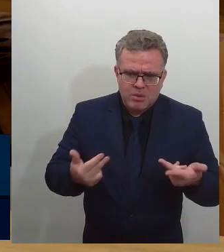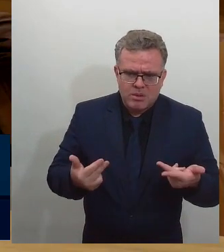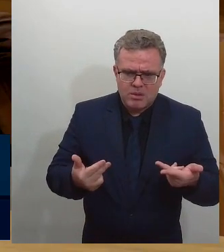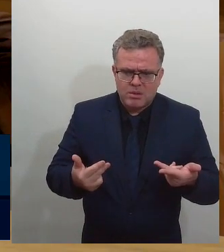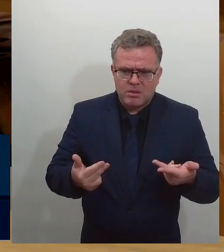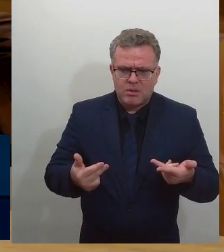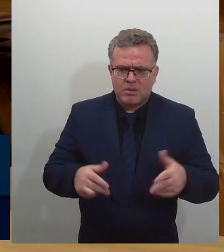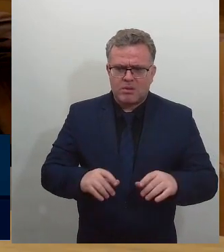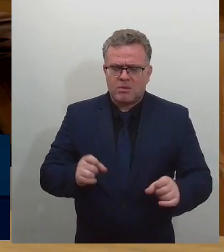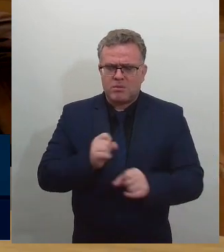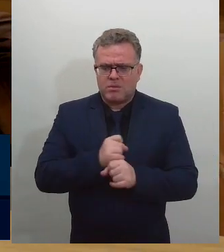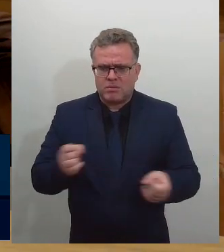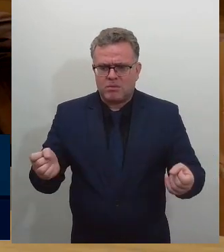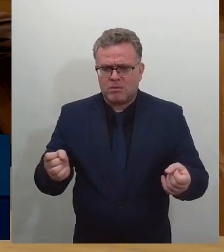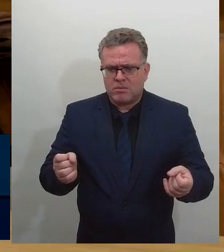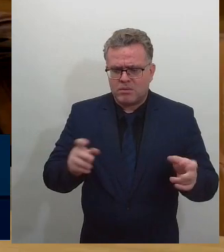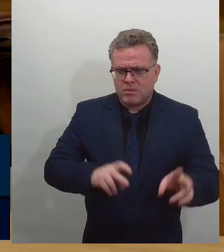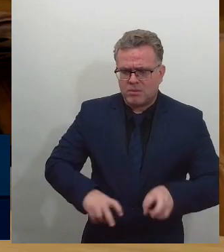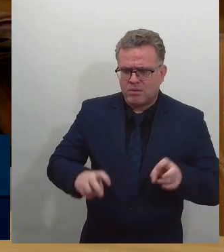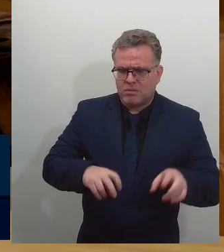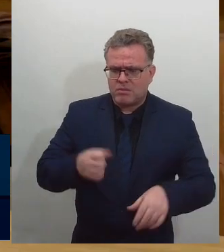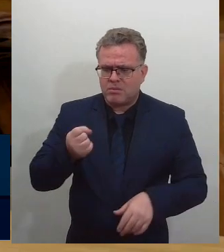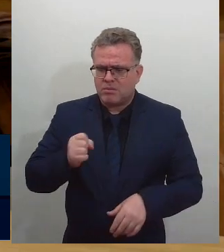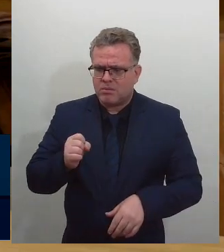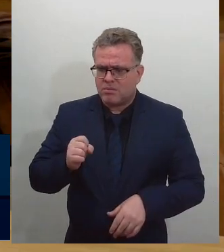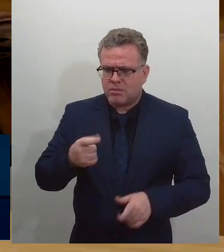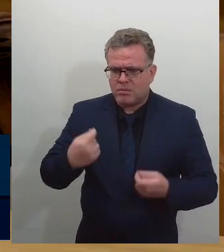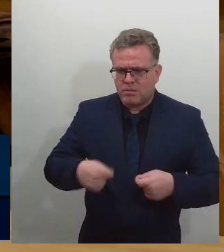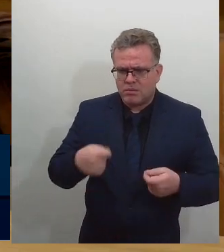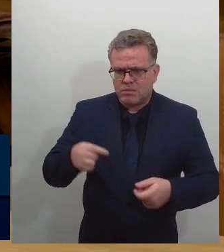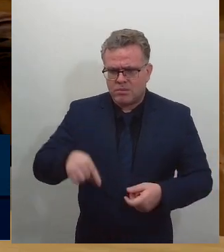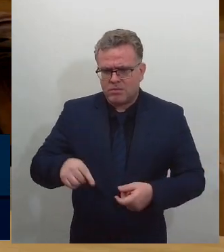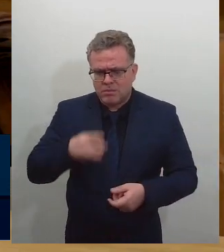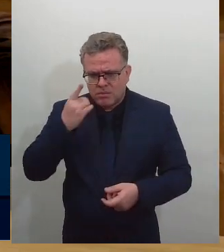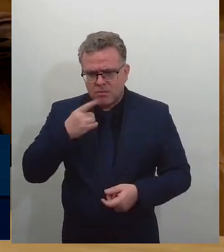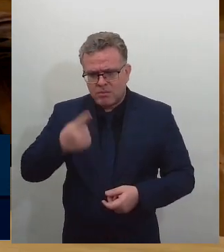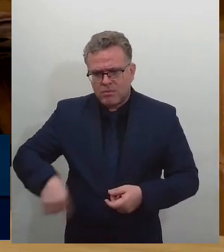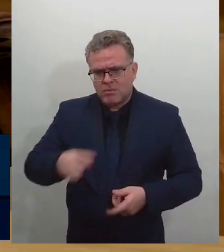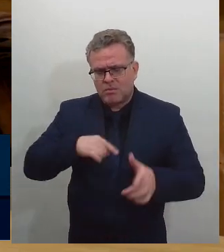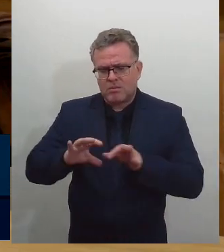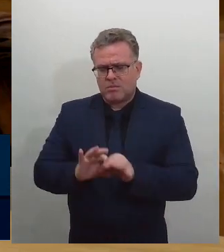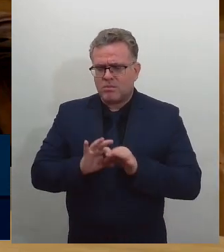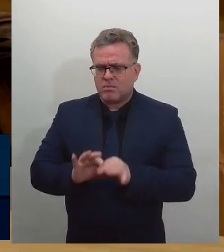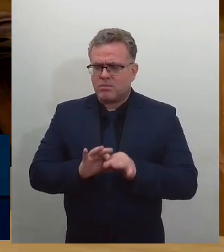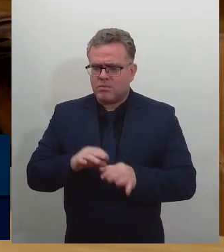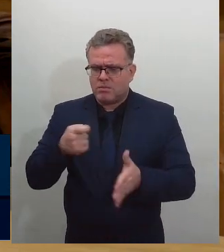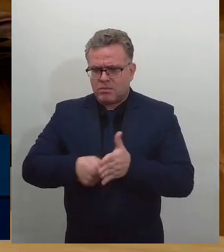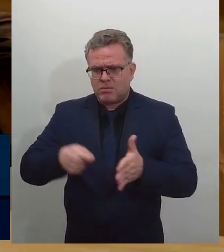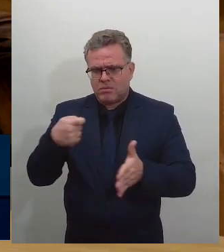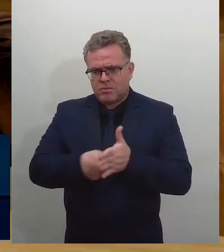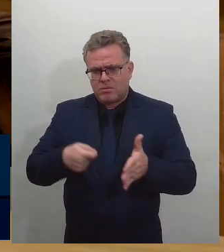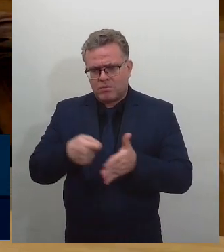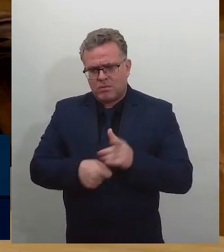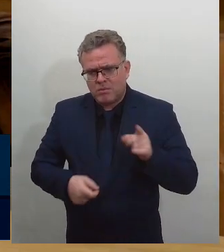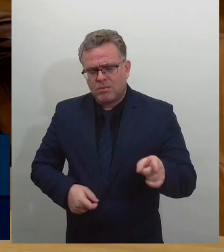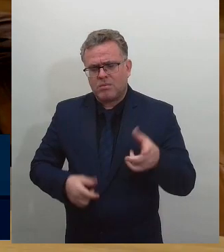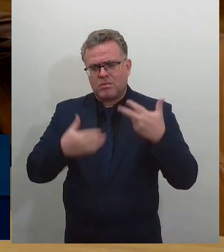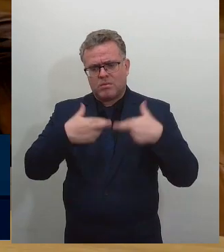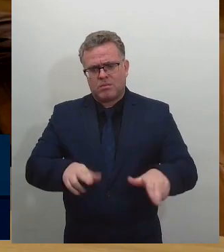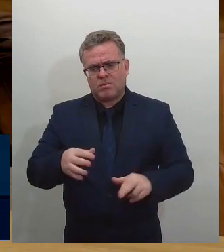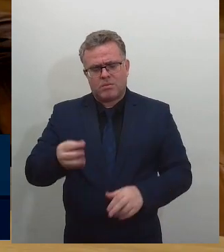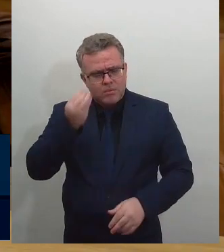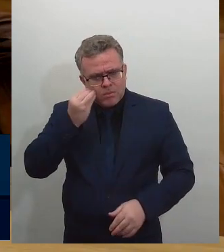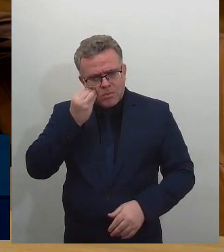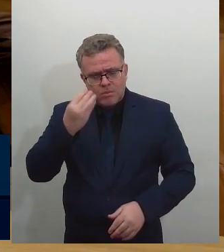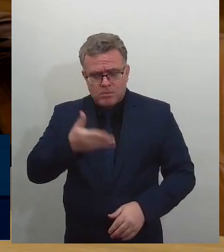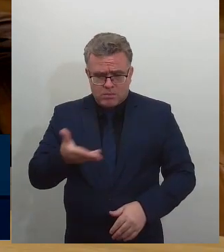sertão sergipano, e é preciso esse parlamento aqui, todos se unirem, e ir para cima desse problema e tentar resolver. Tentar